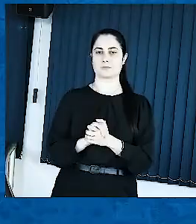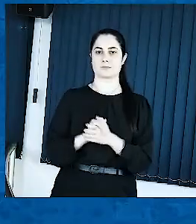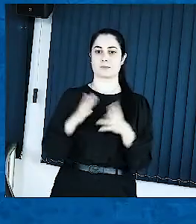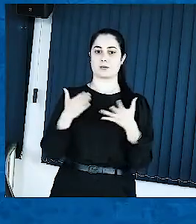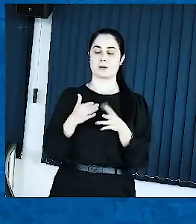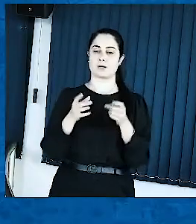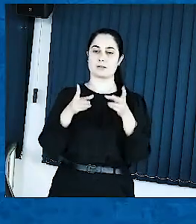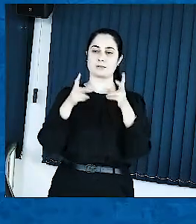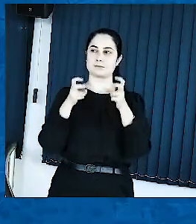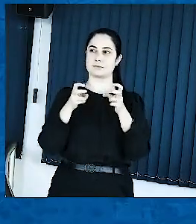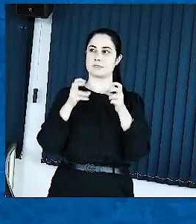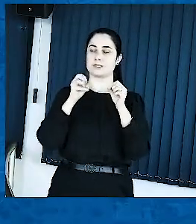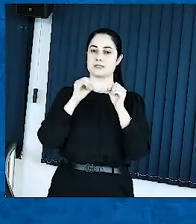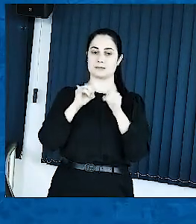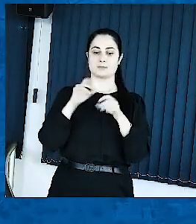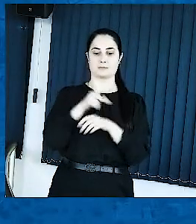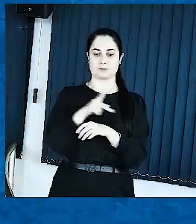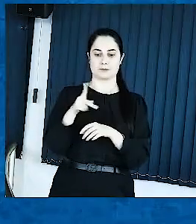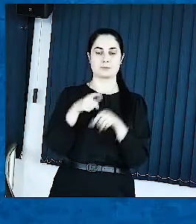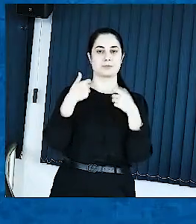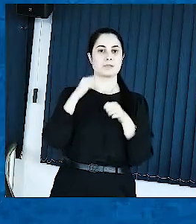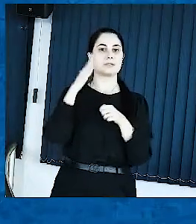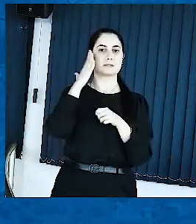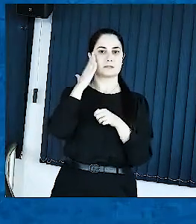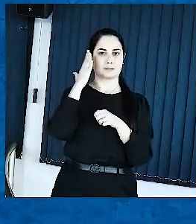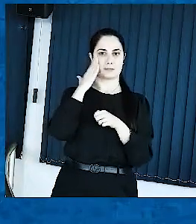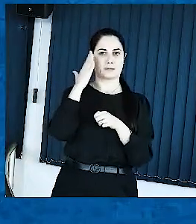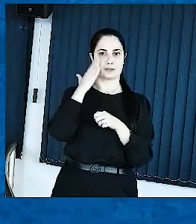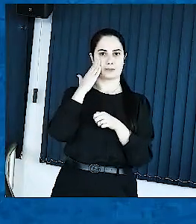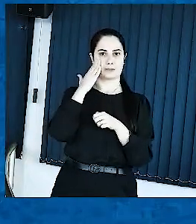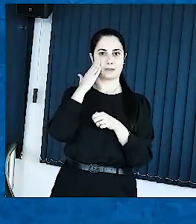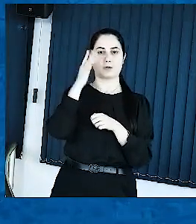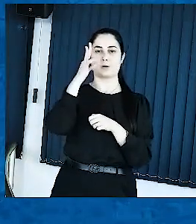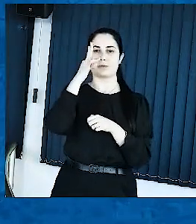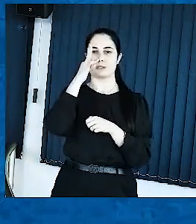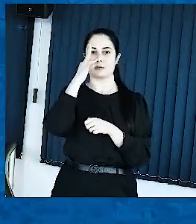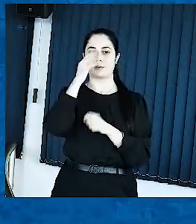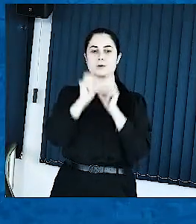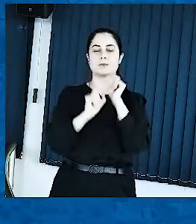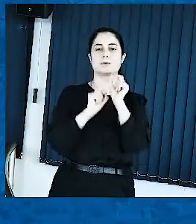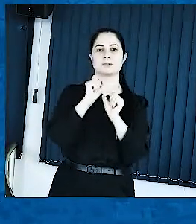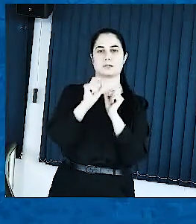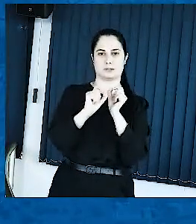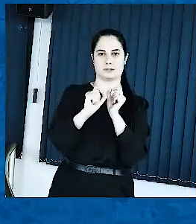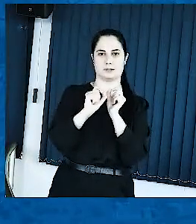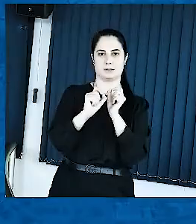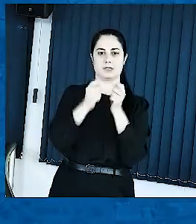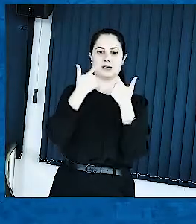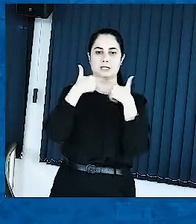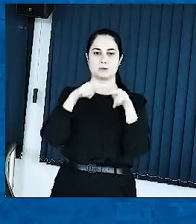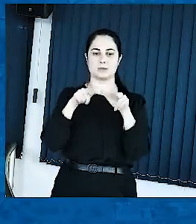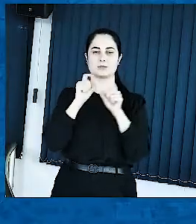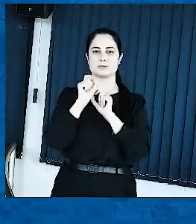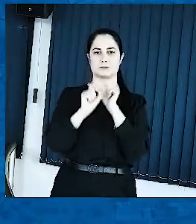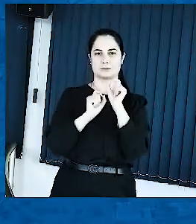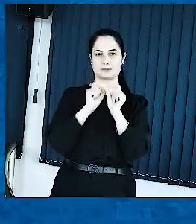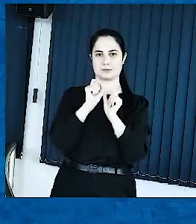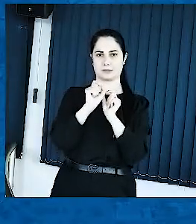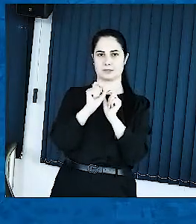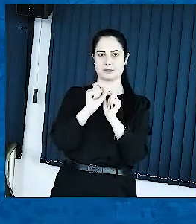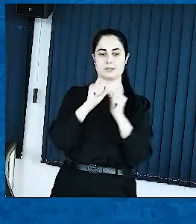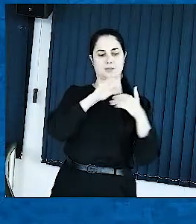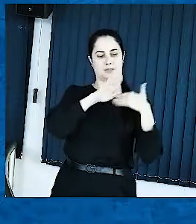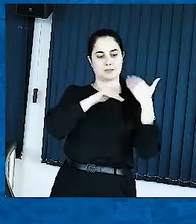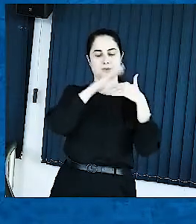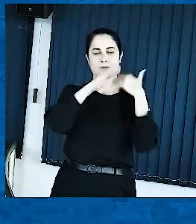uma observação qualificada, os professores precisam saber o que observar em relação à atenção, em relação à linguagem, em relação